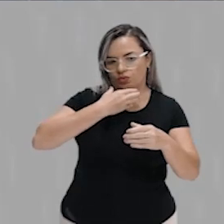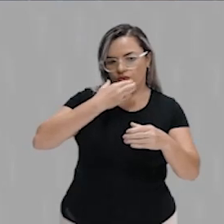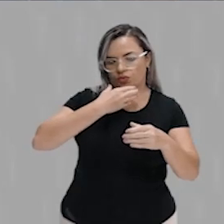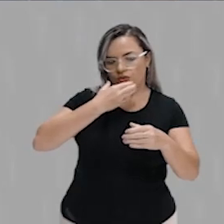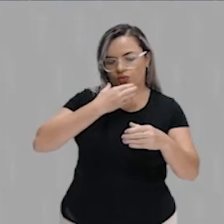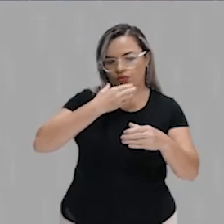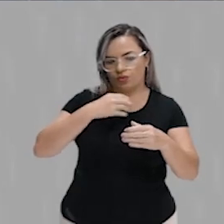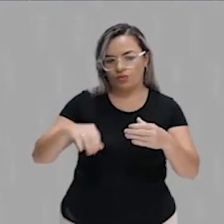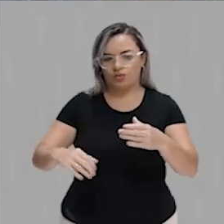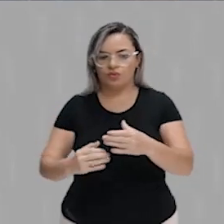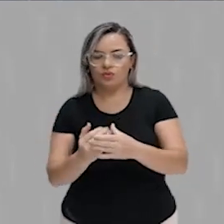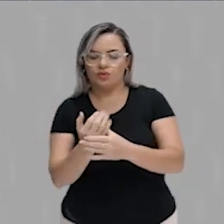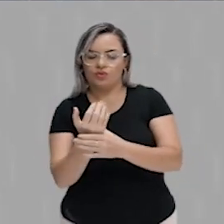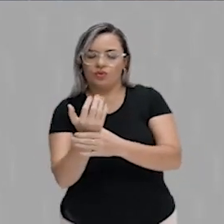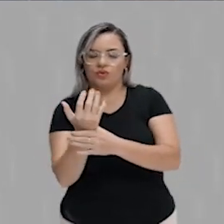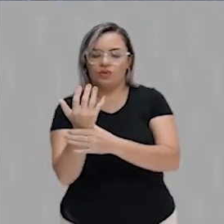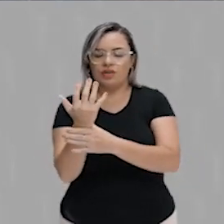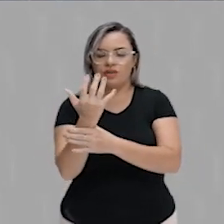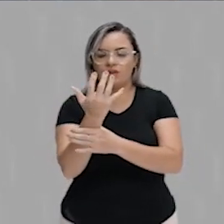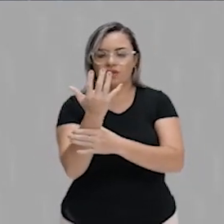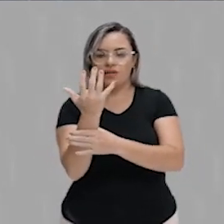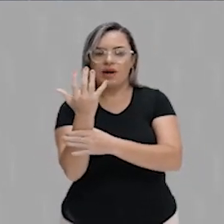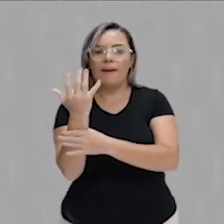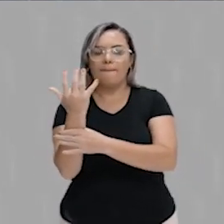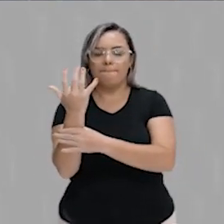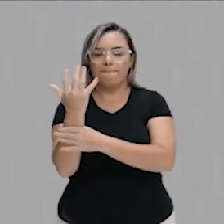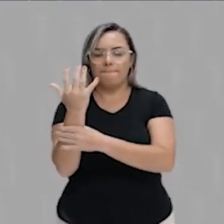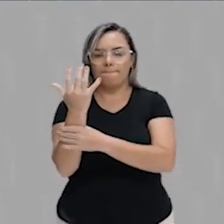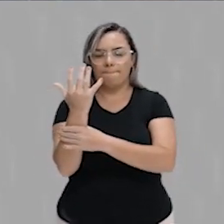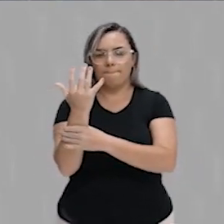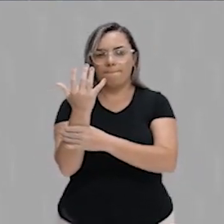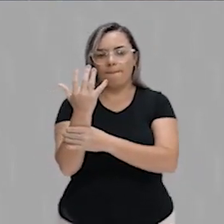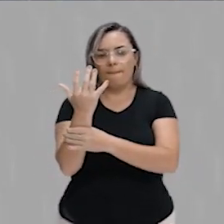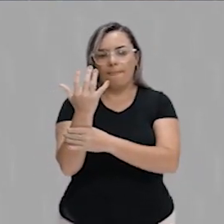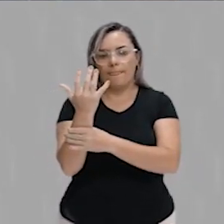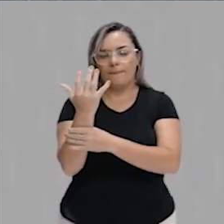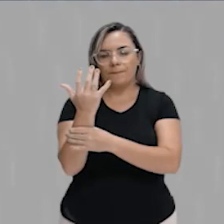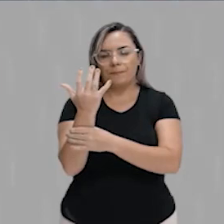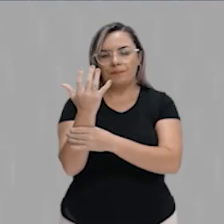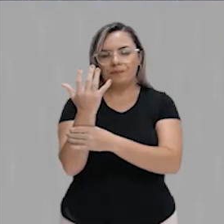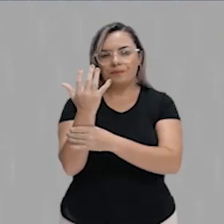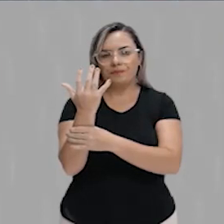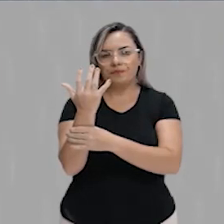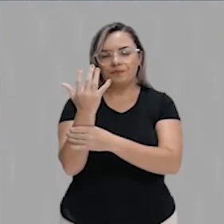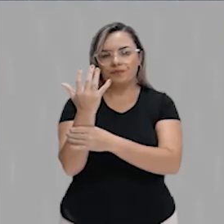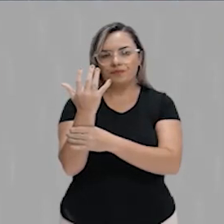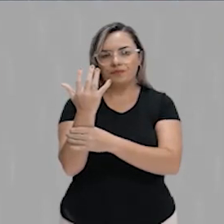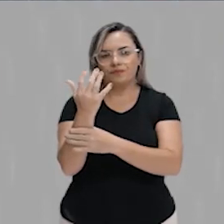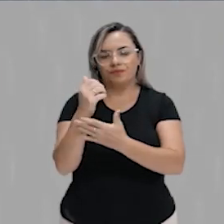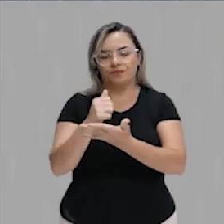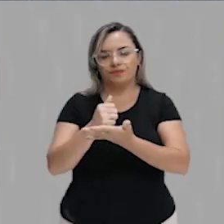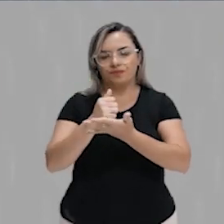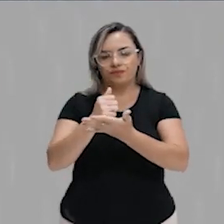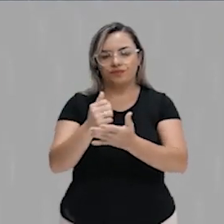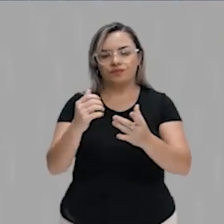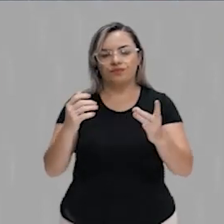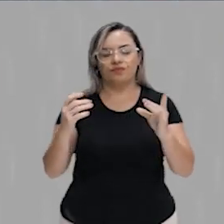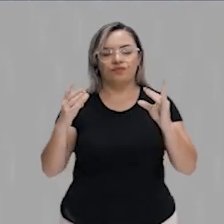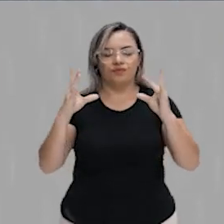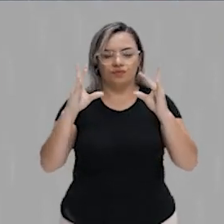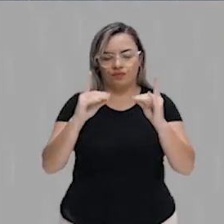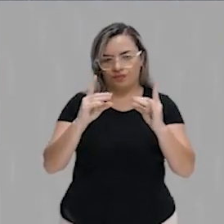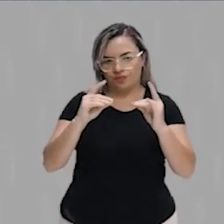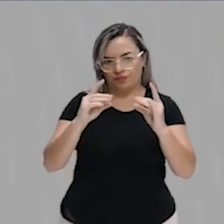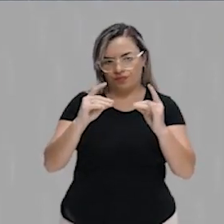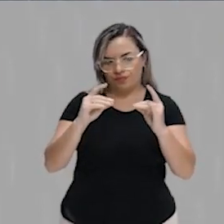fito-hormônio, o fruto ele vai se desenvolver mais. Inclusive, é com o auxílio desse hormônio, por exemplo, que